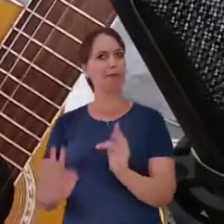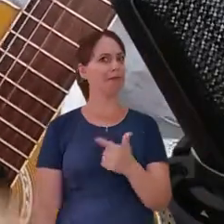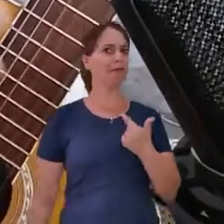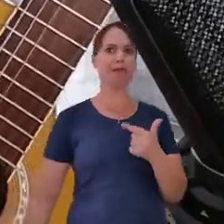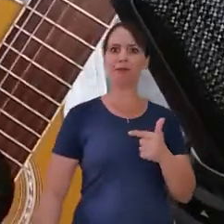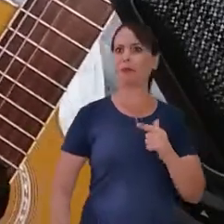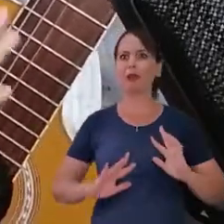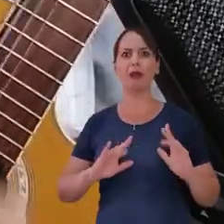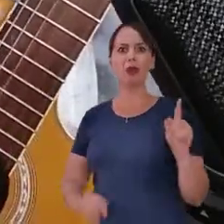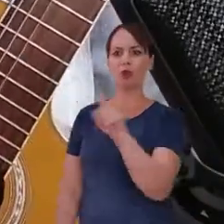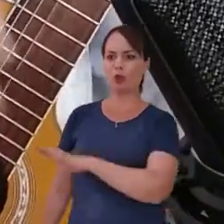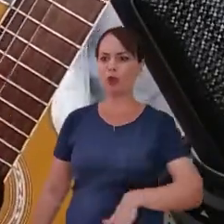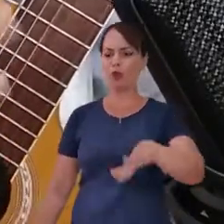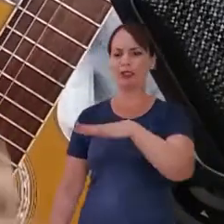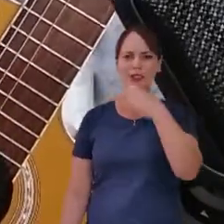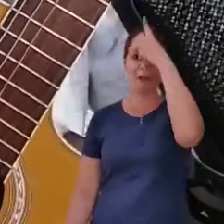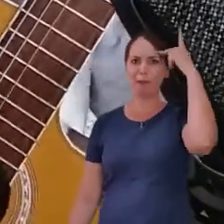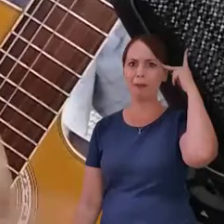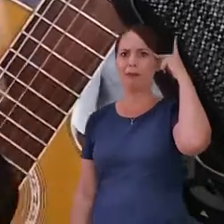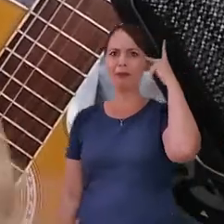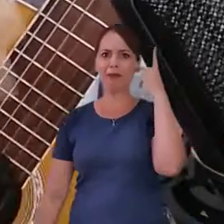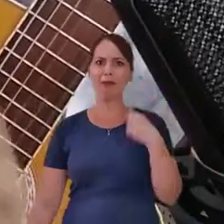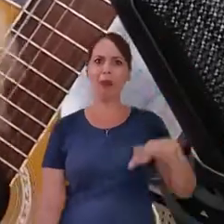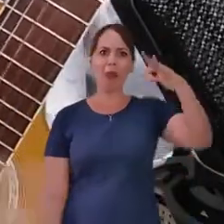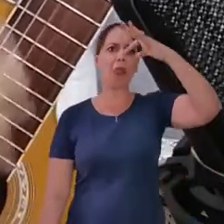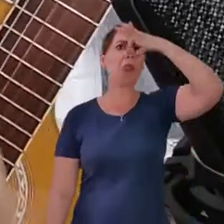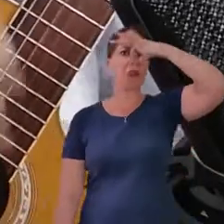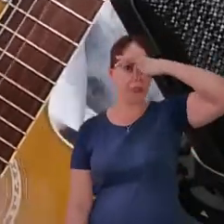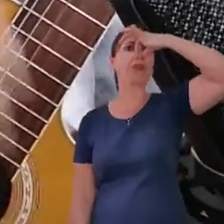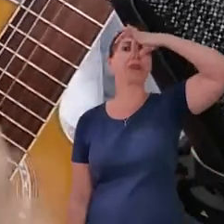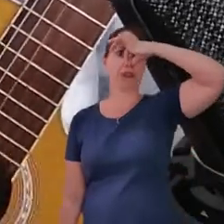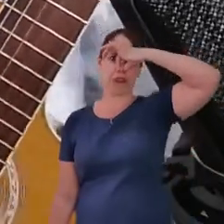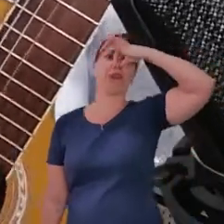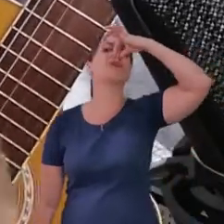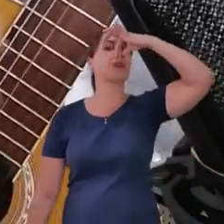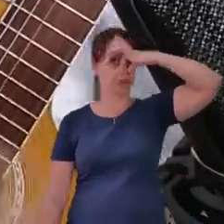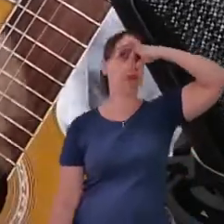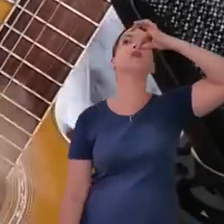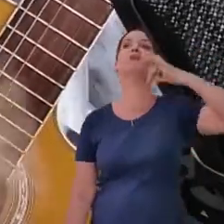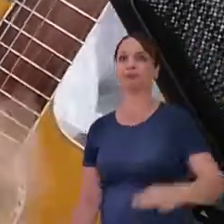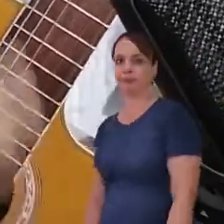ficaria feliz e todos usariam o vendedor do nariz.